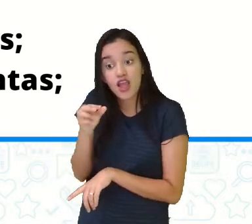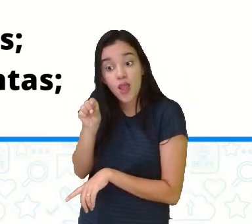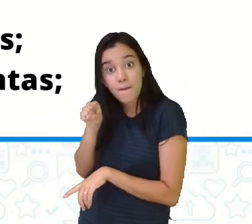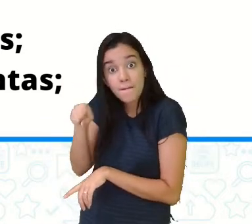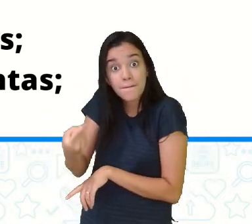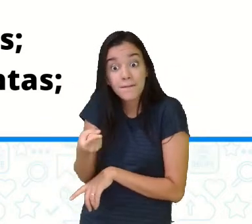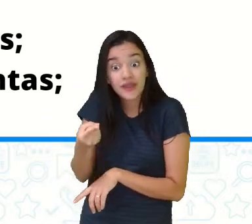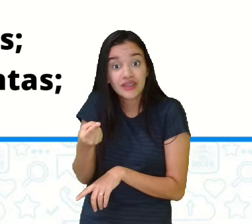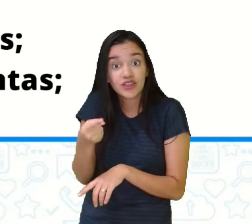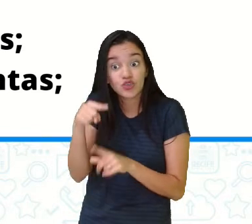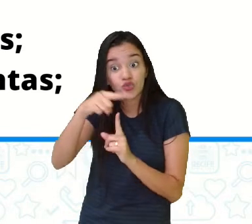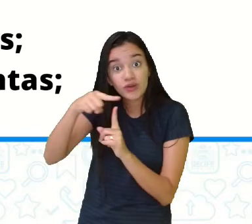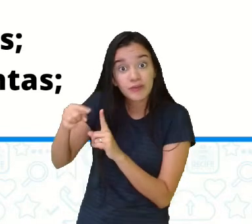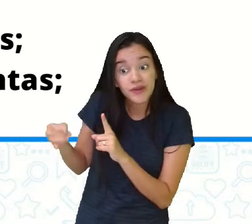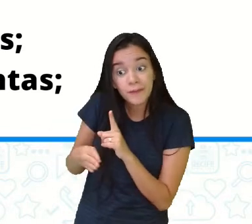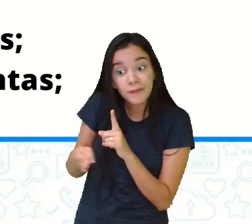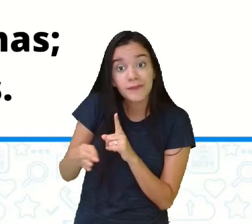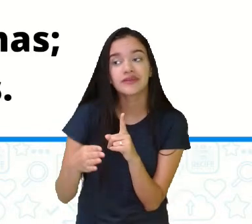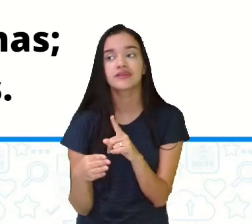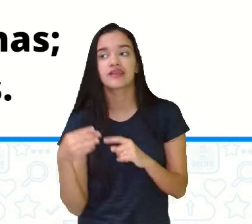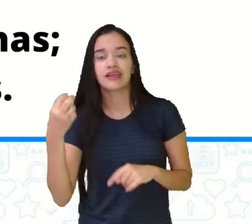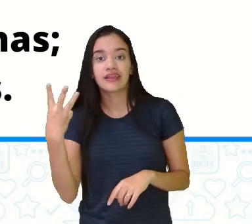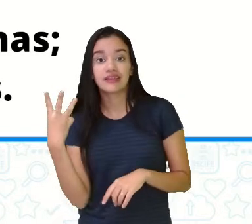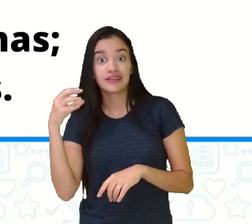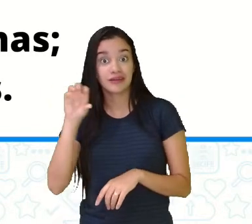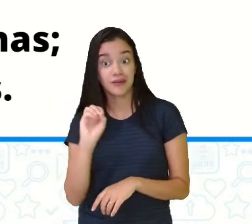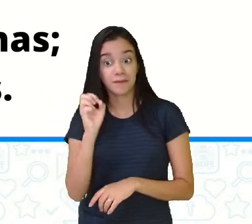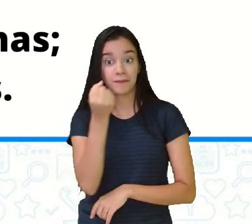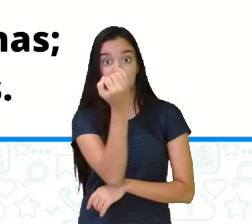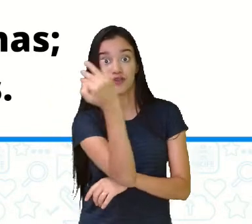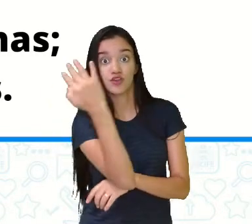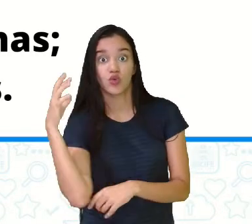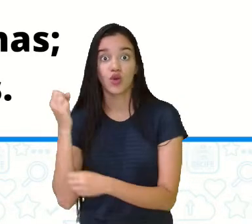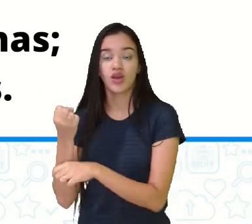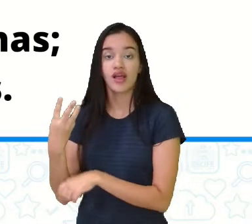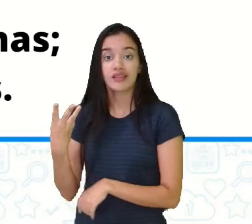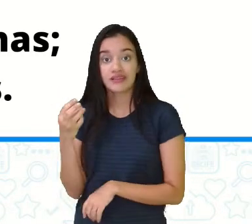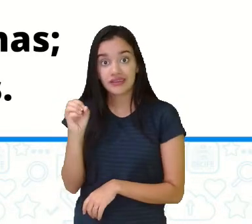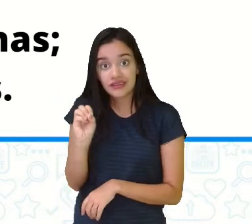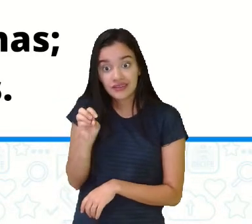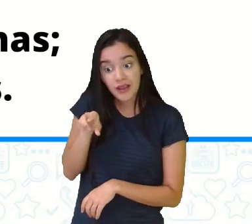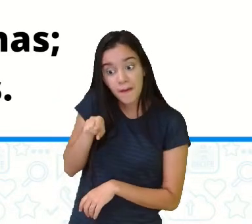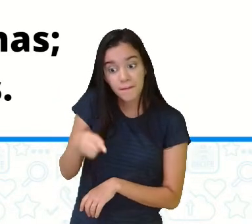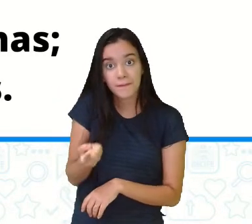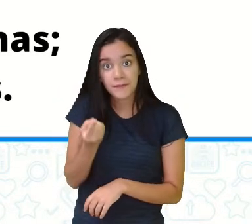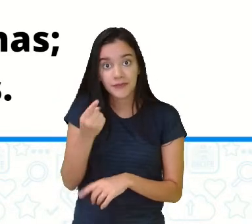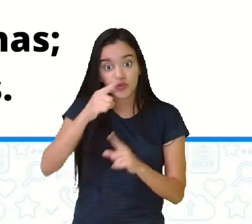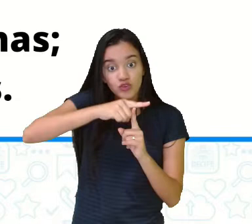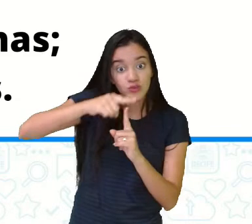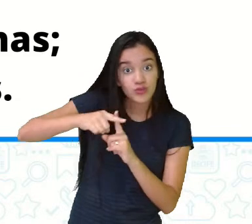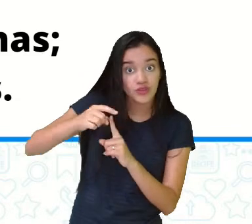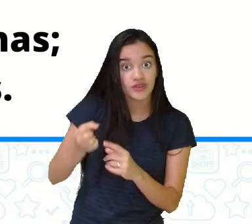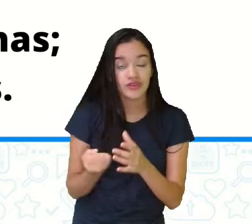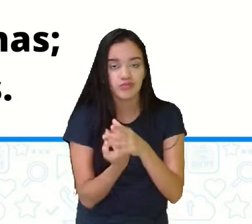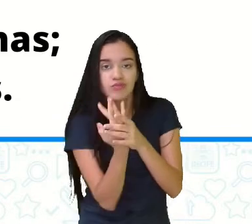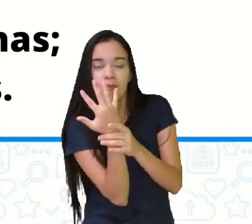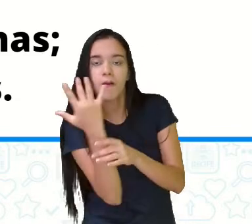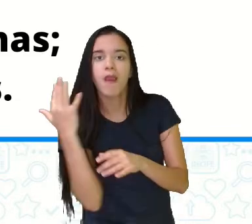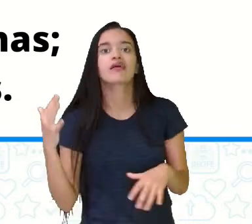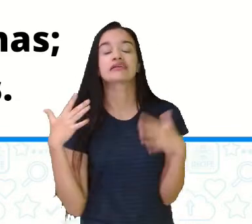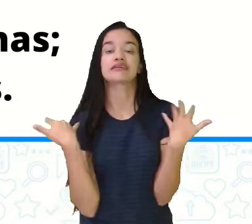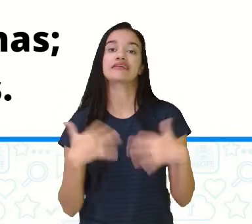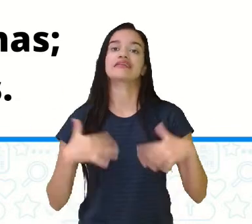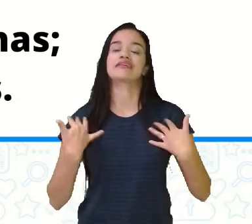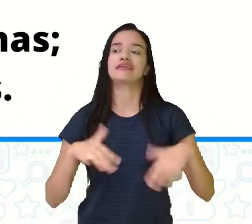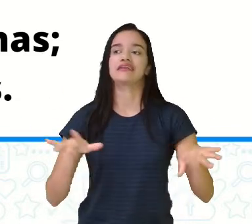peixes, mais de 30.000 espécies de plantas. Mais de 30.000 espécies de plantas, 1.800